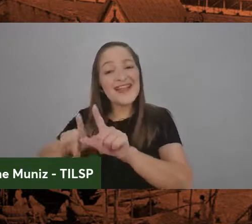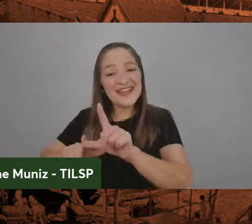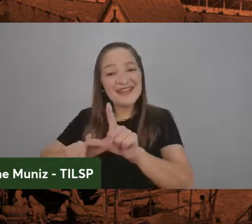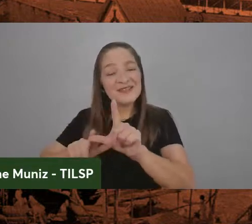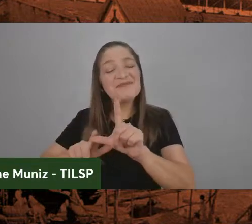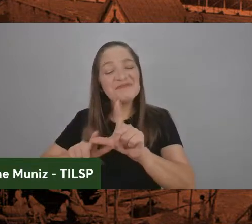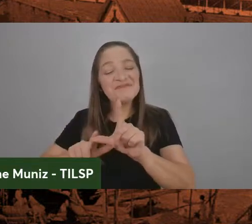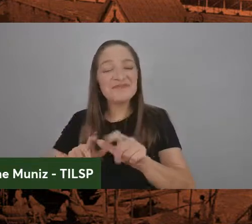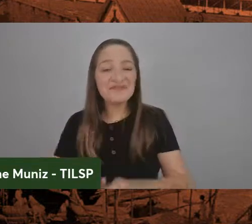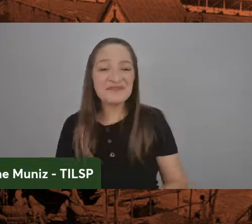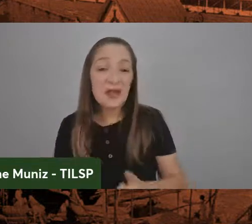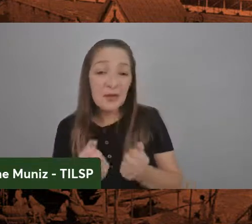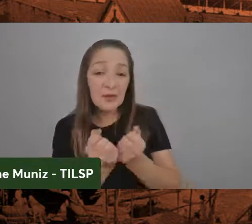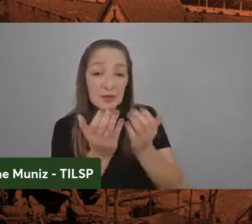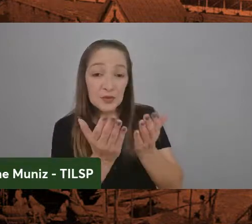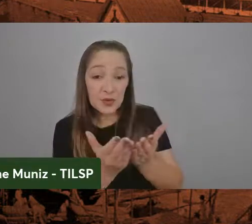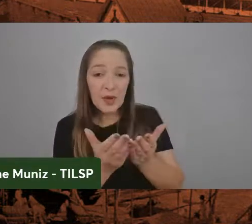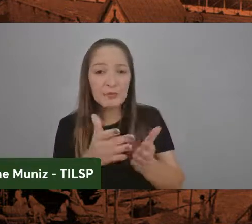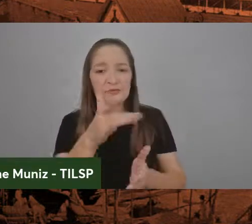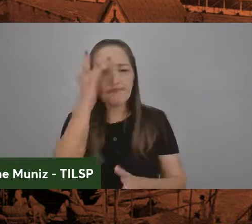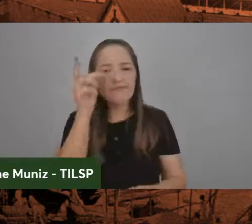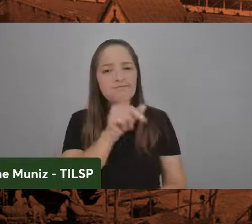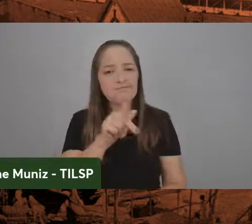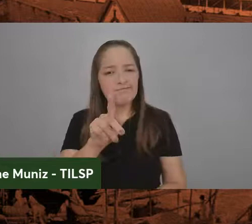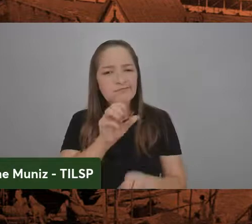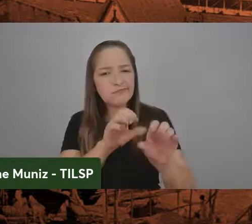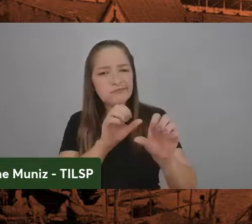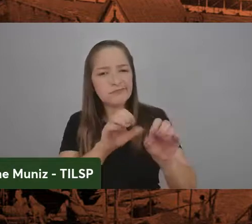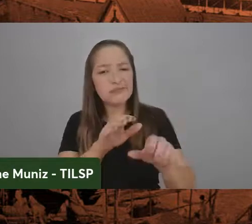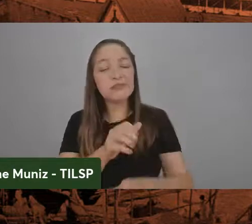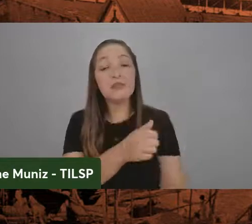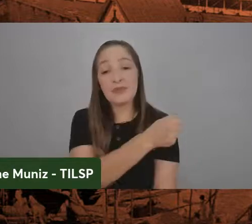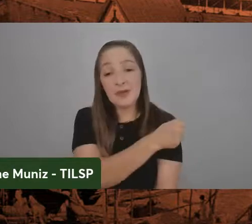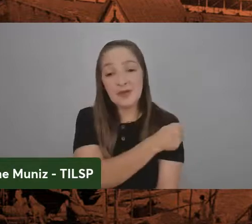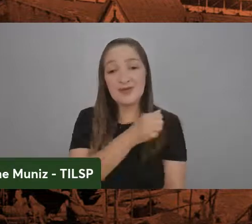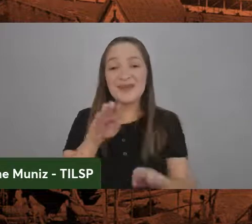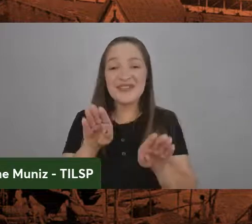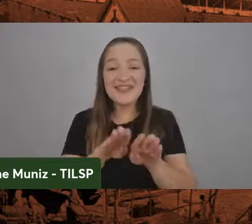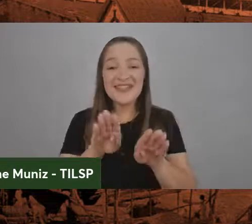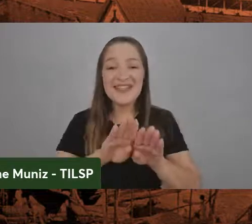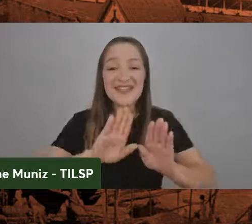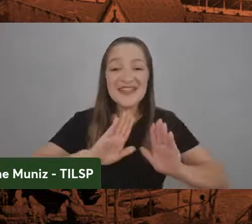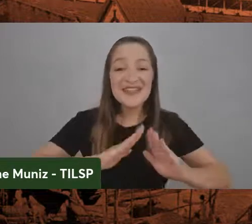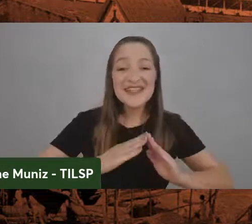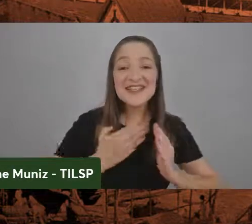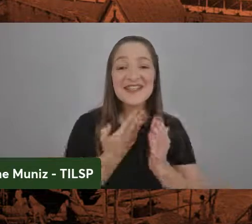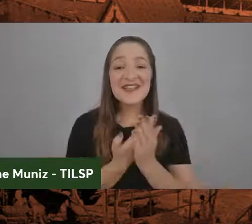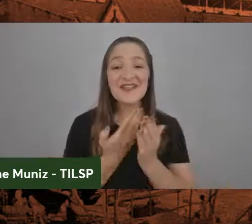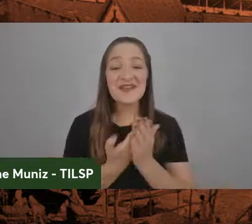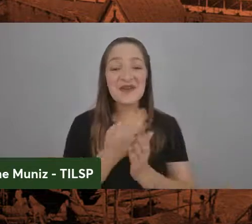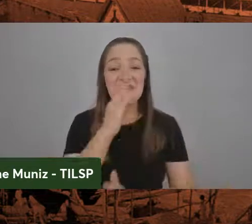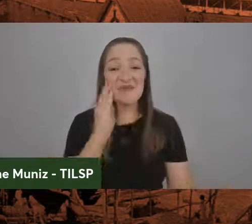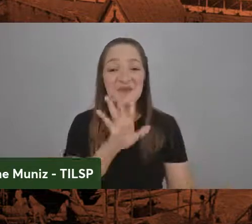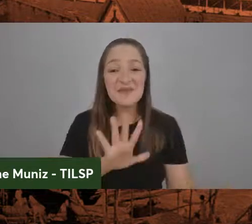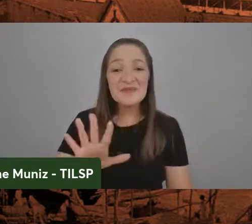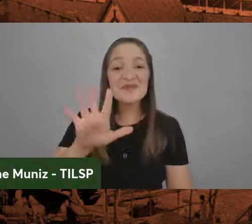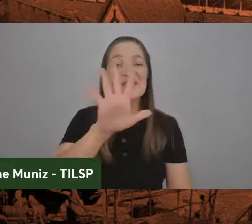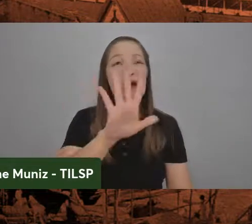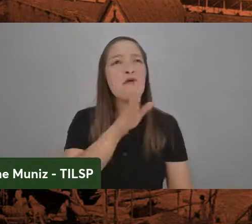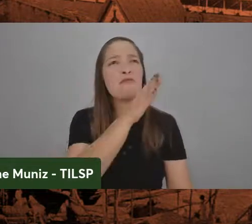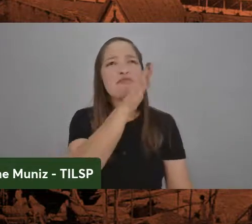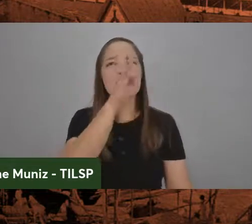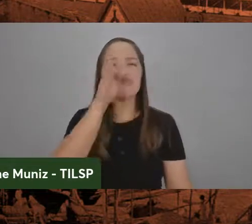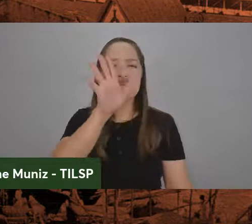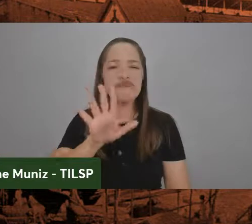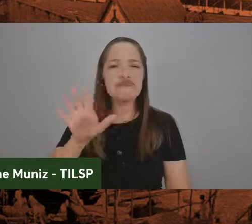alunos e escolas de todo o Brasil. Esse é mais um evento de uma série de eventos